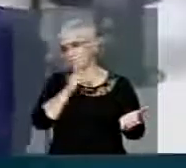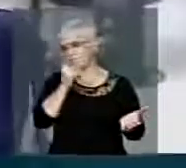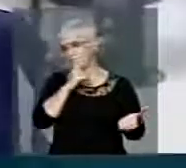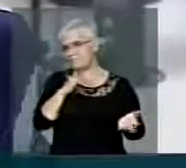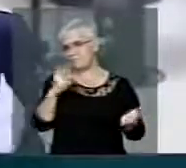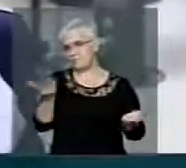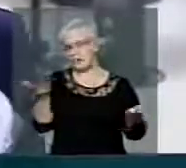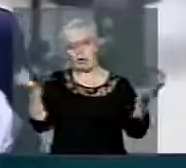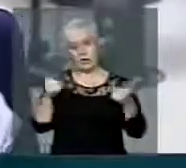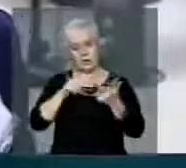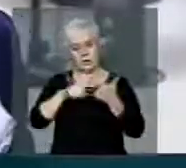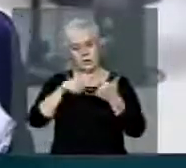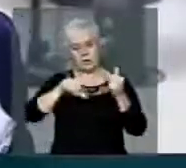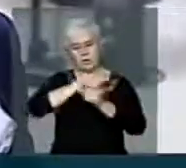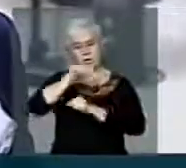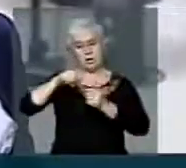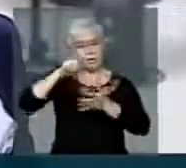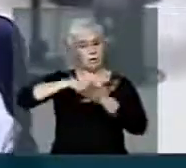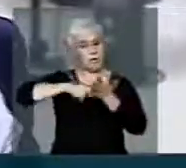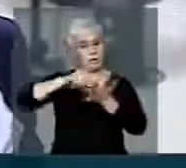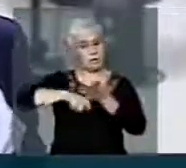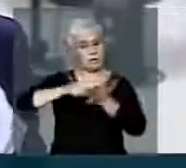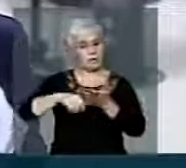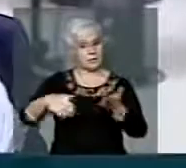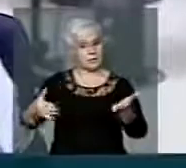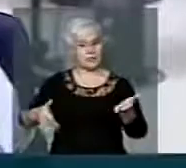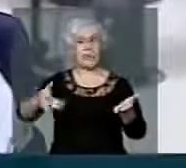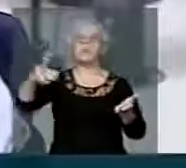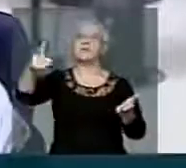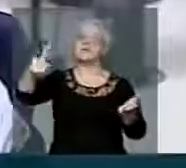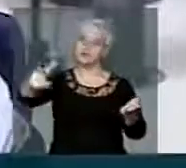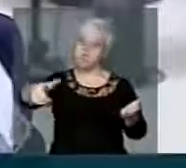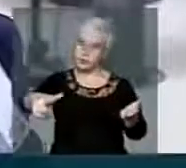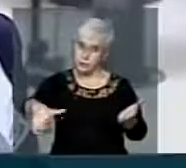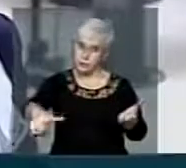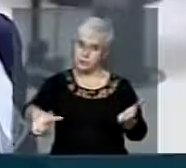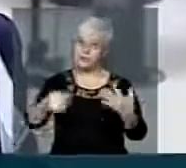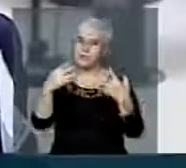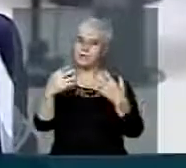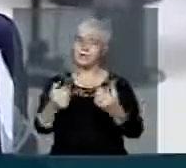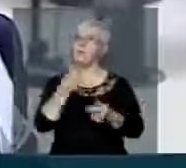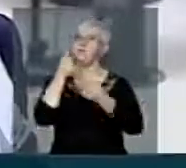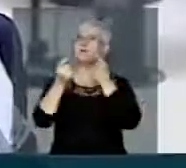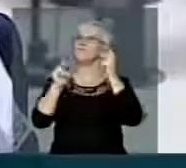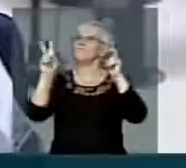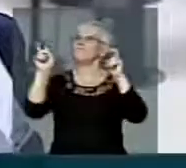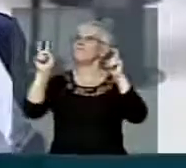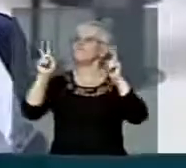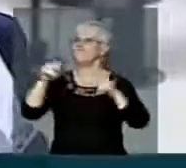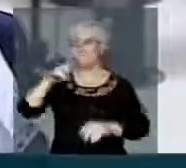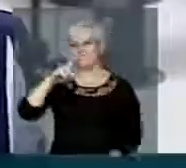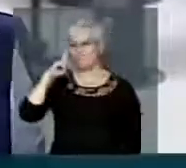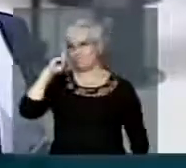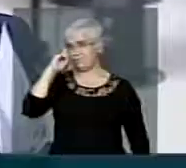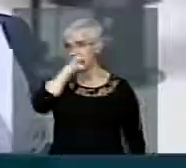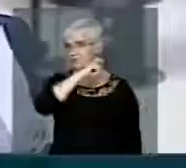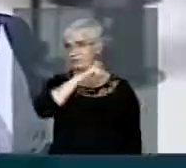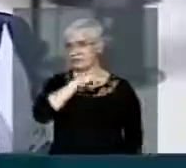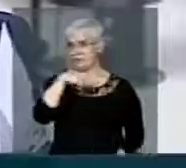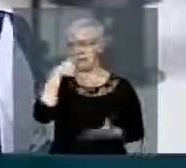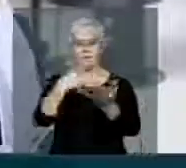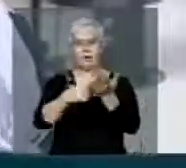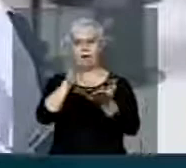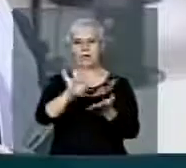Quanto à reforma tributária, deputado, mais uma vez, vamos tocar no assunto. Pacto